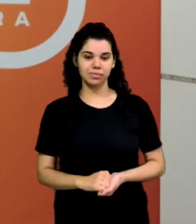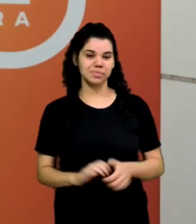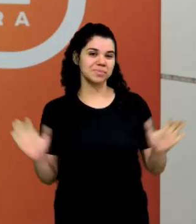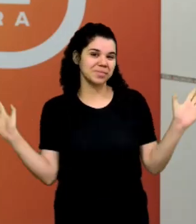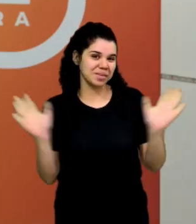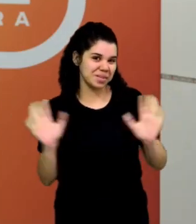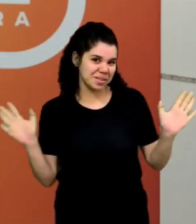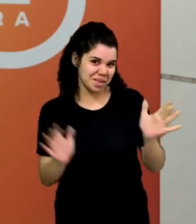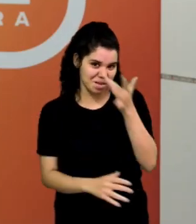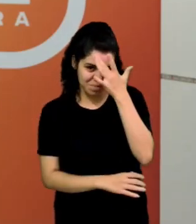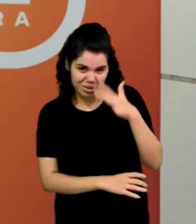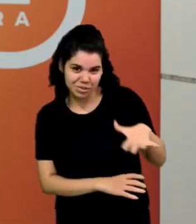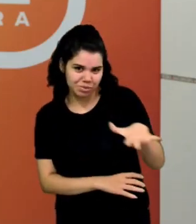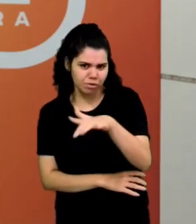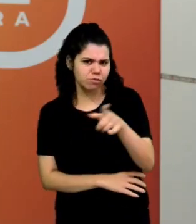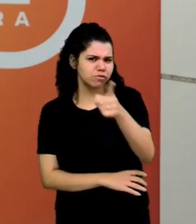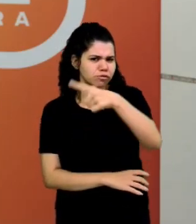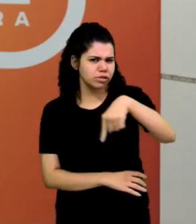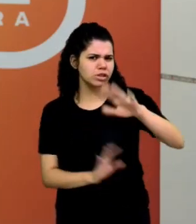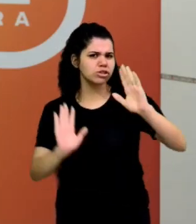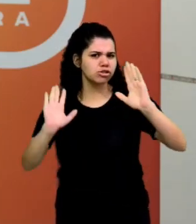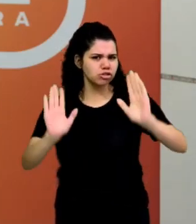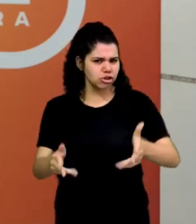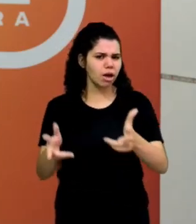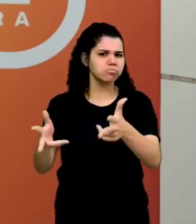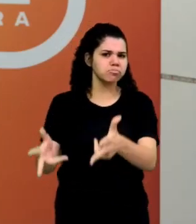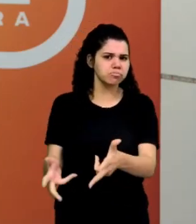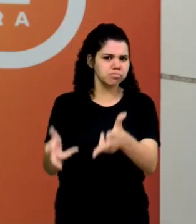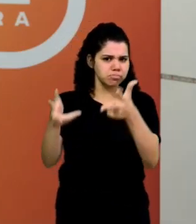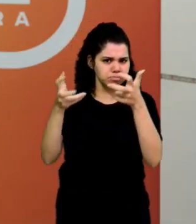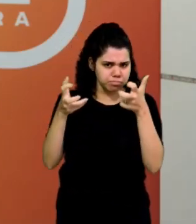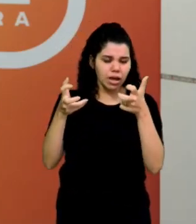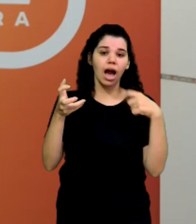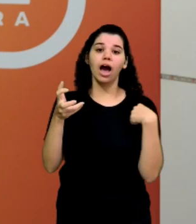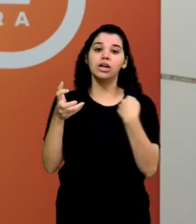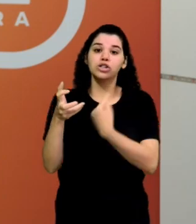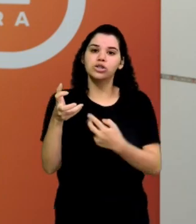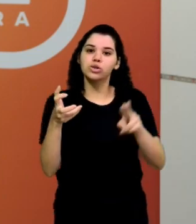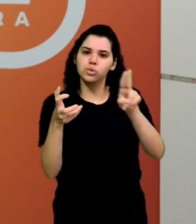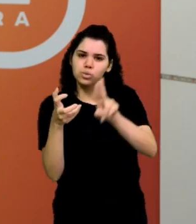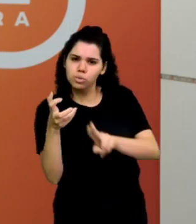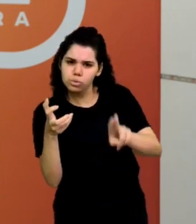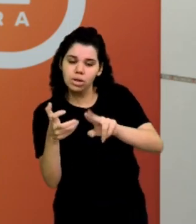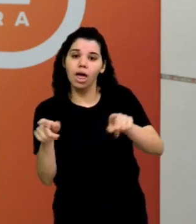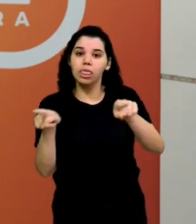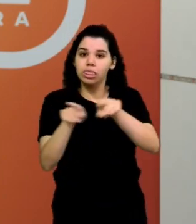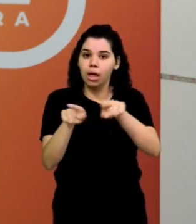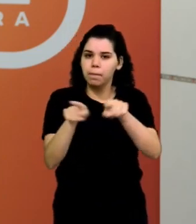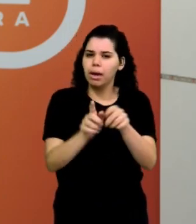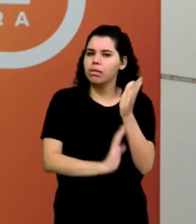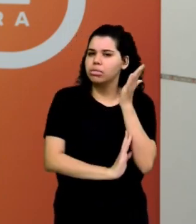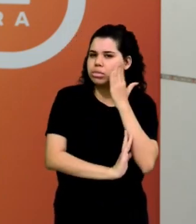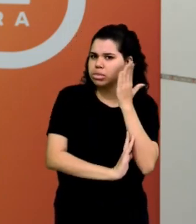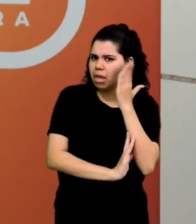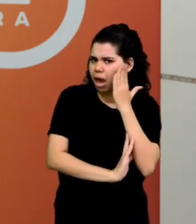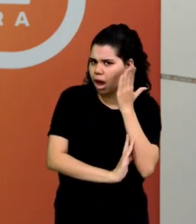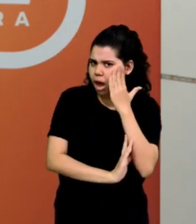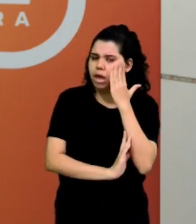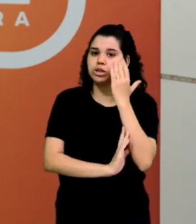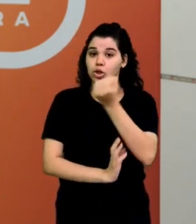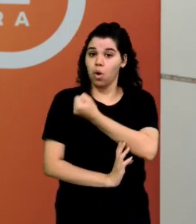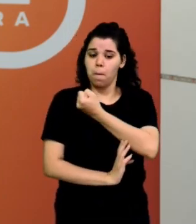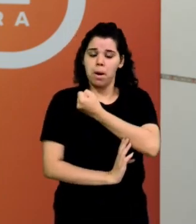Olá pessoal, vocês já perceberam que diversas vezes usamos e compreendemos os números sem conhecer as suas